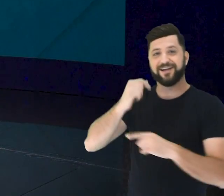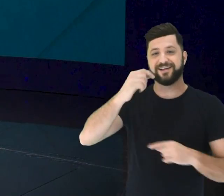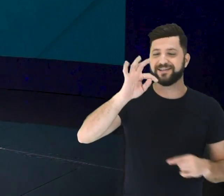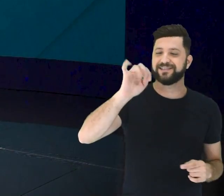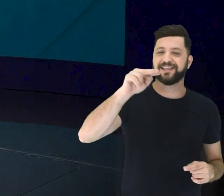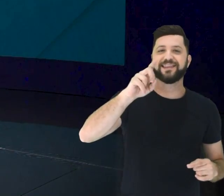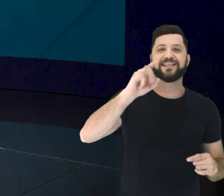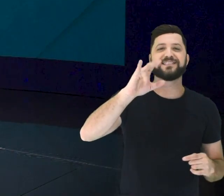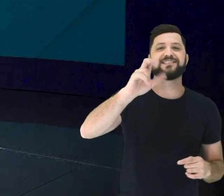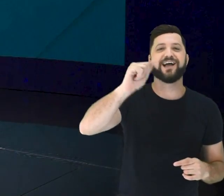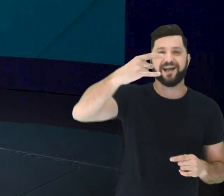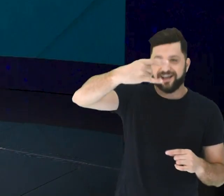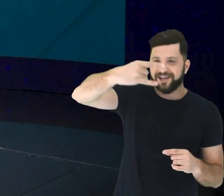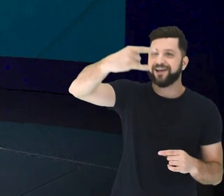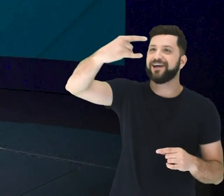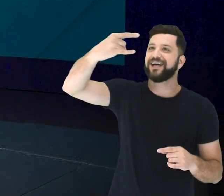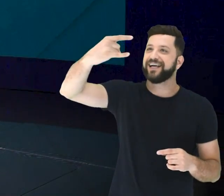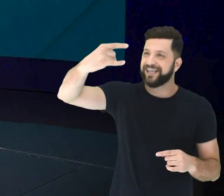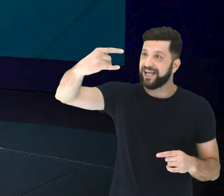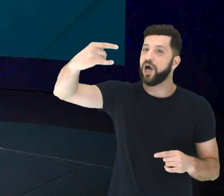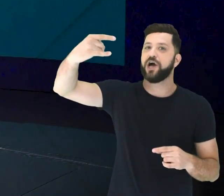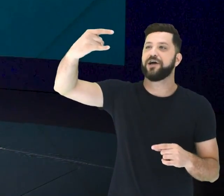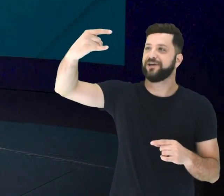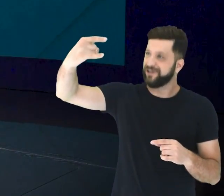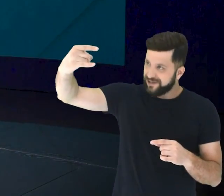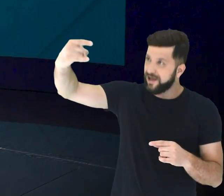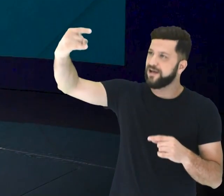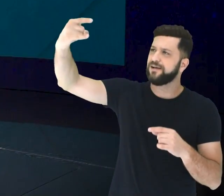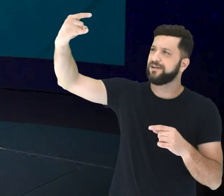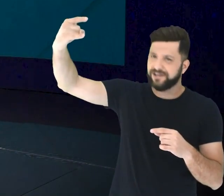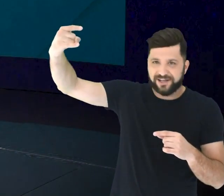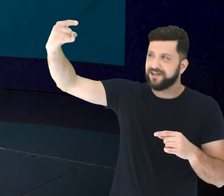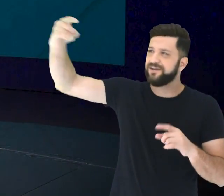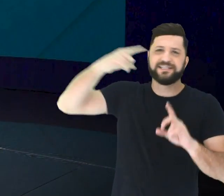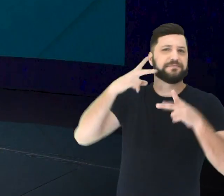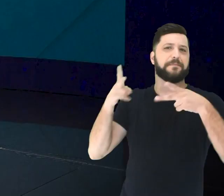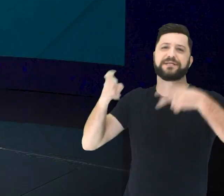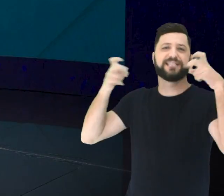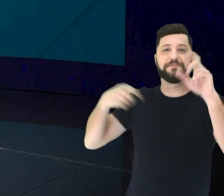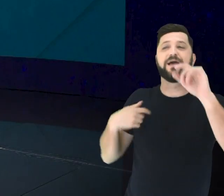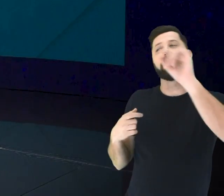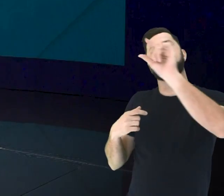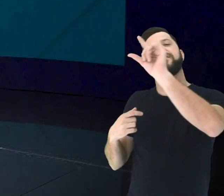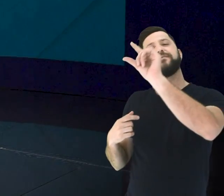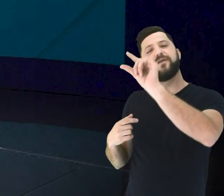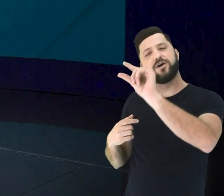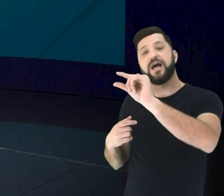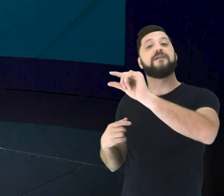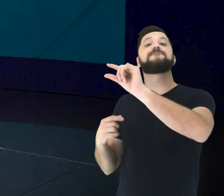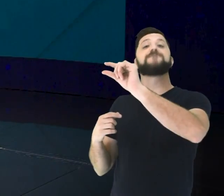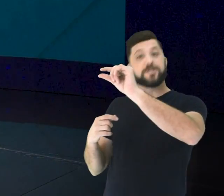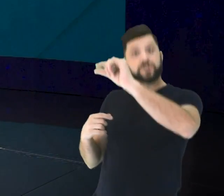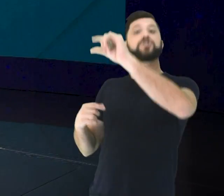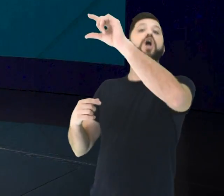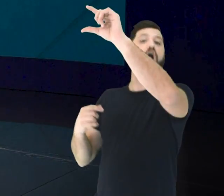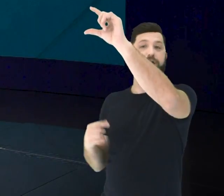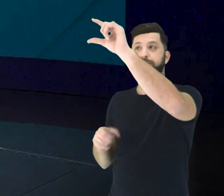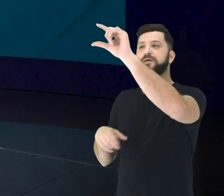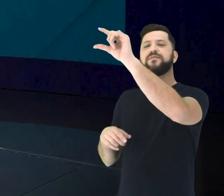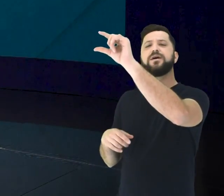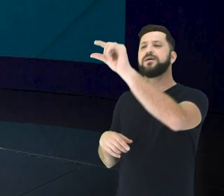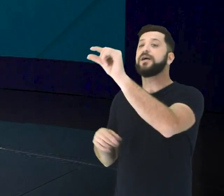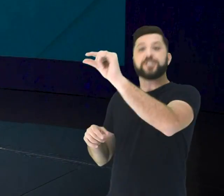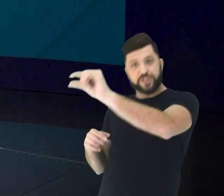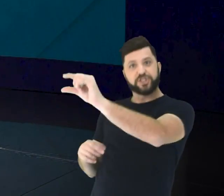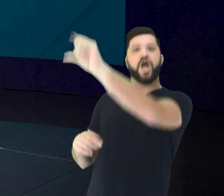sequência existem regiões sem reteste na perna na gente vê que a perna começa a construir um movimento onde mercado não volta para testar os preços mais